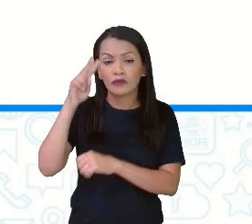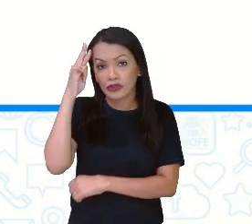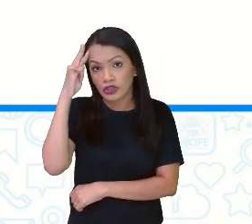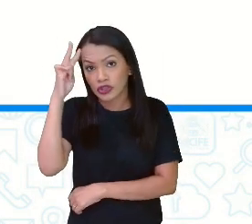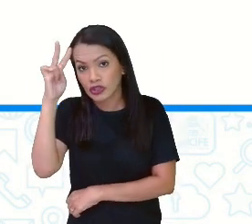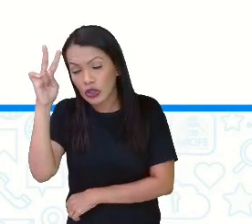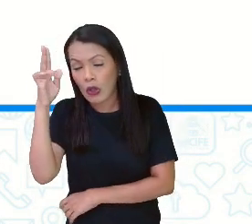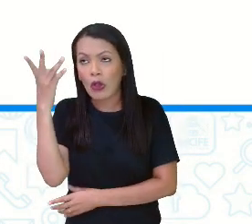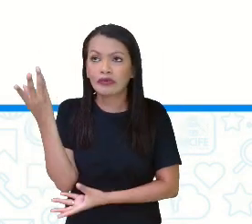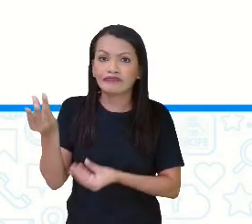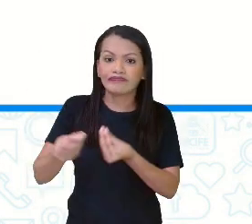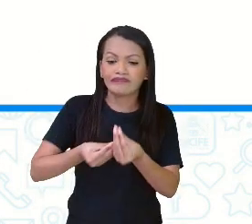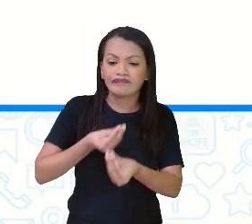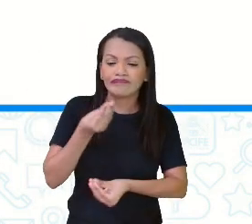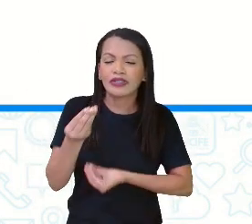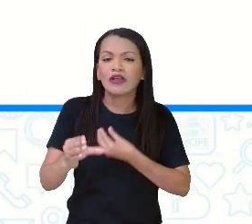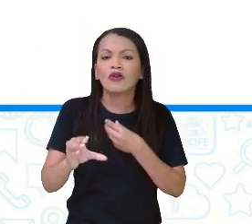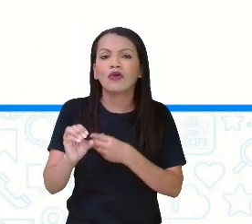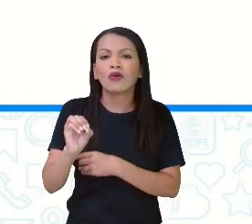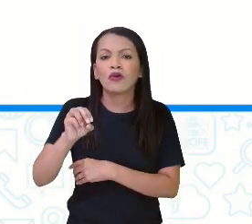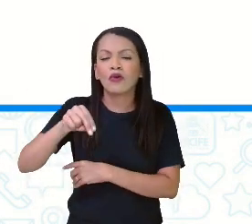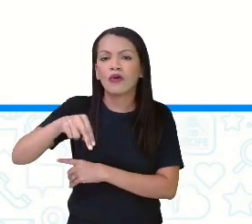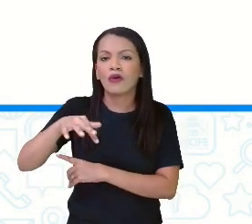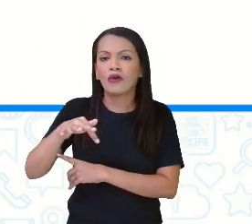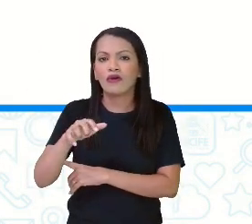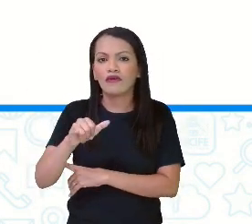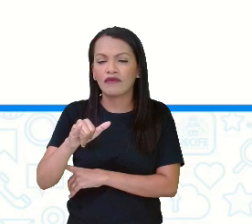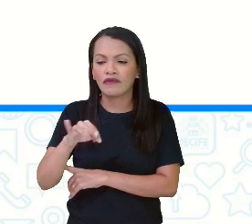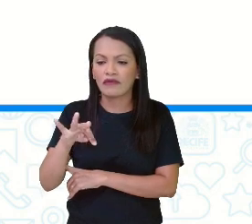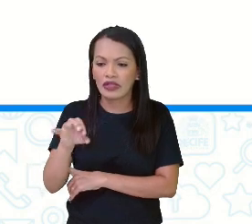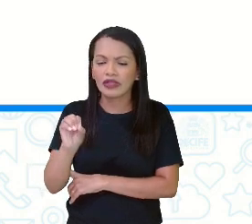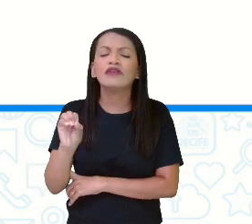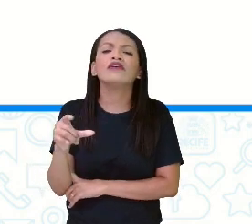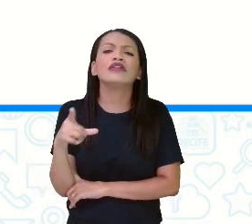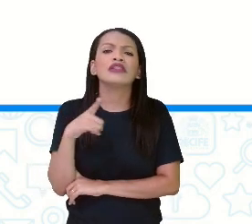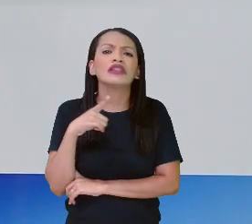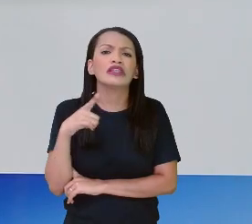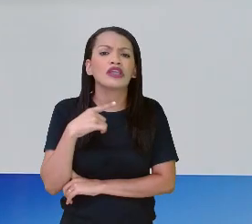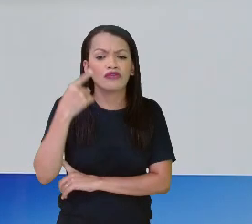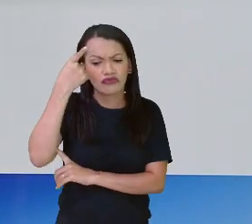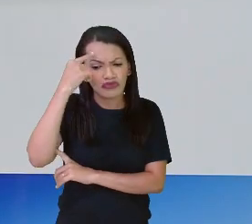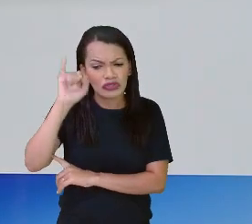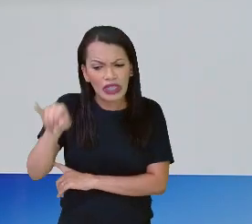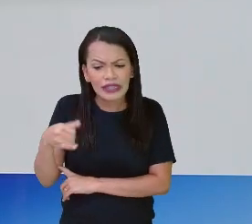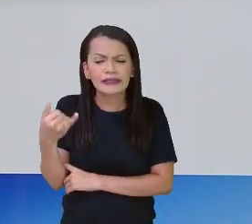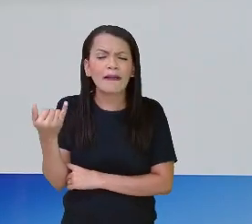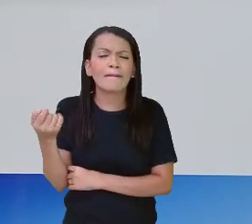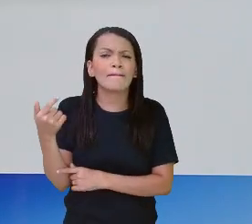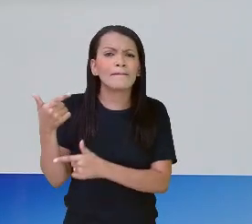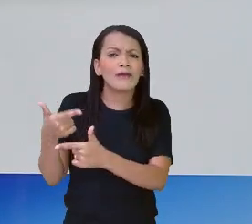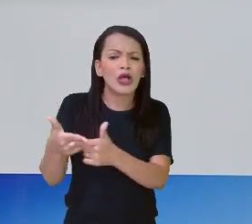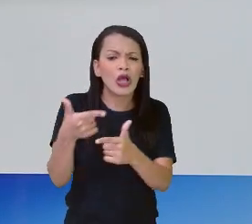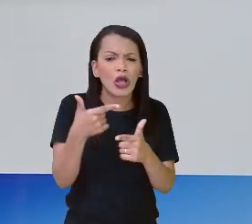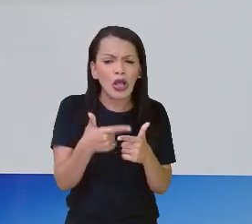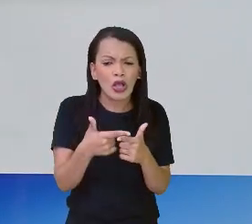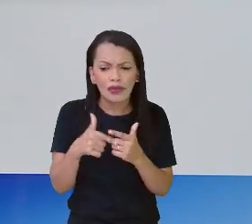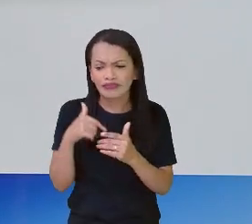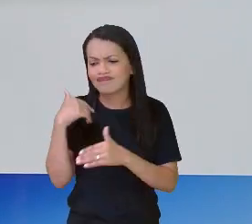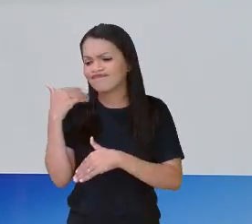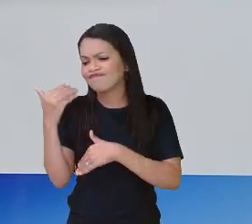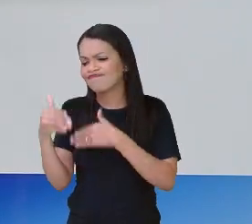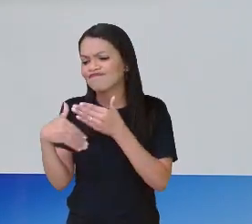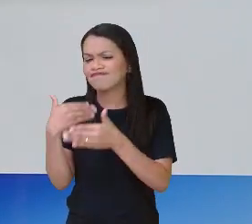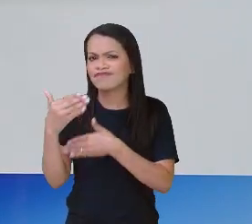conflito. Por exemplo, no conto que eu dei o exemplo aqui, vamos dizer que Jéssica tinha um problema para resolver. Então, o desenvolver da história